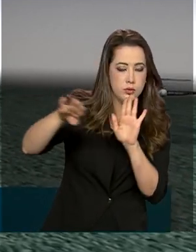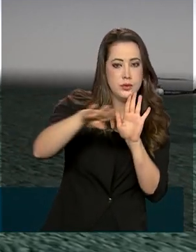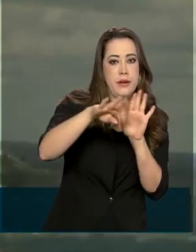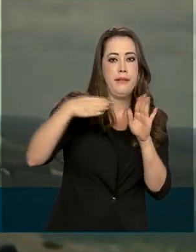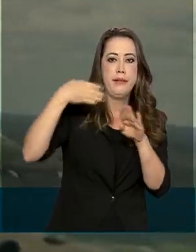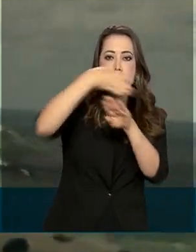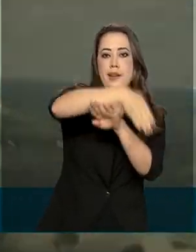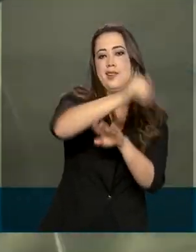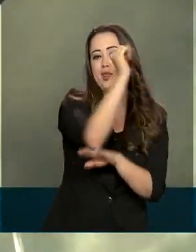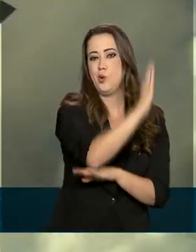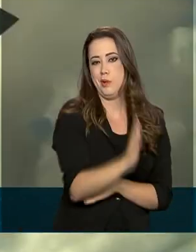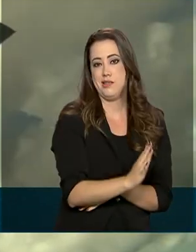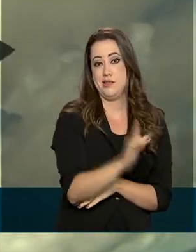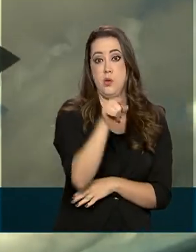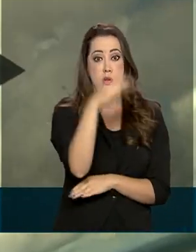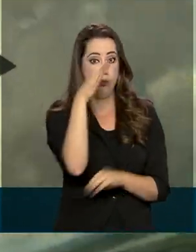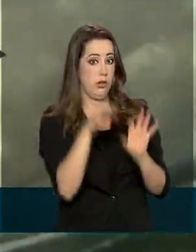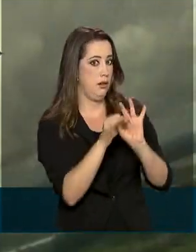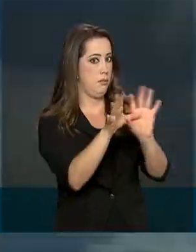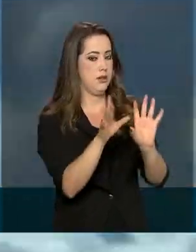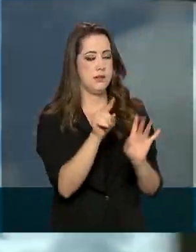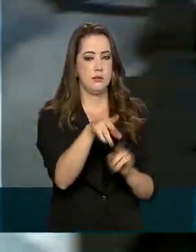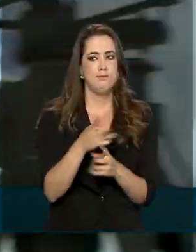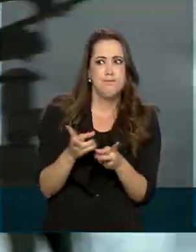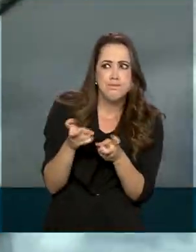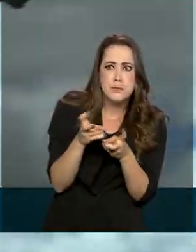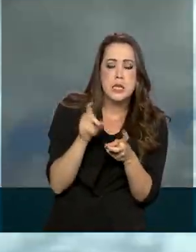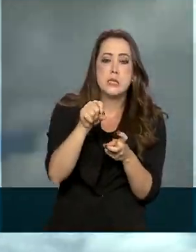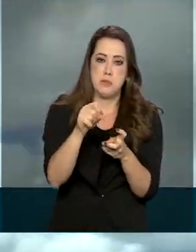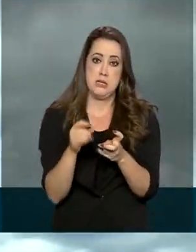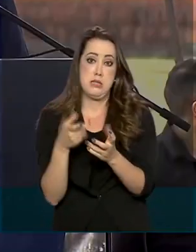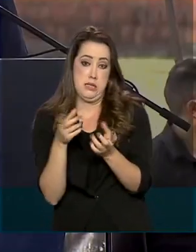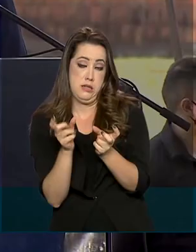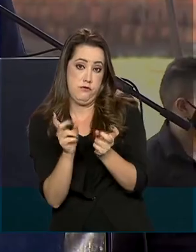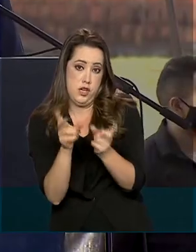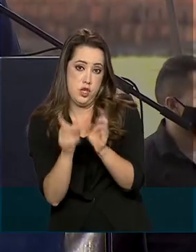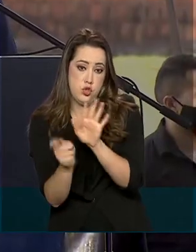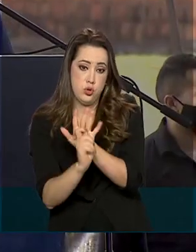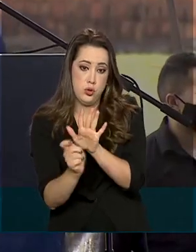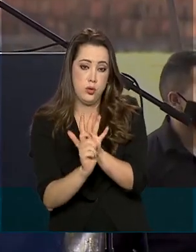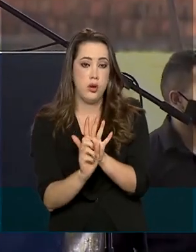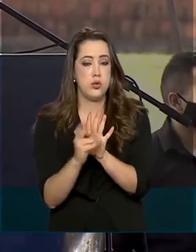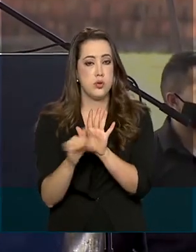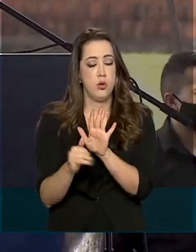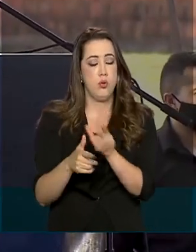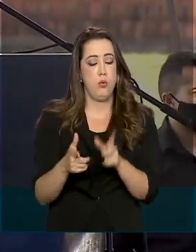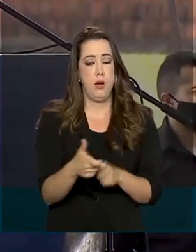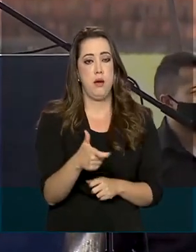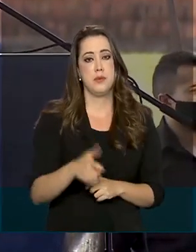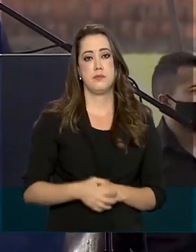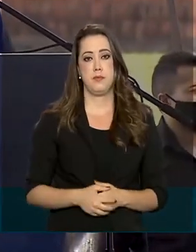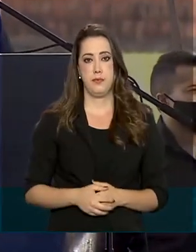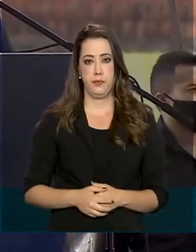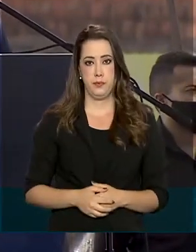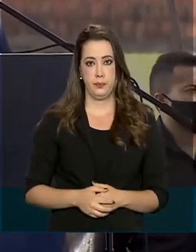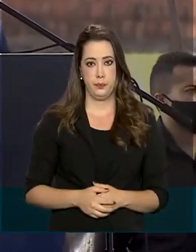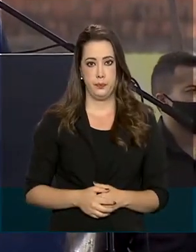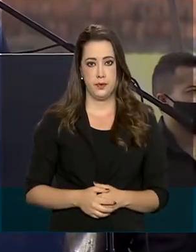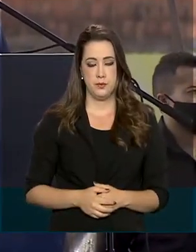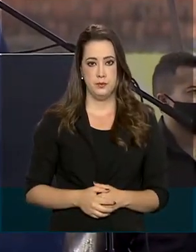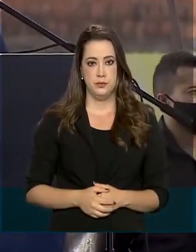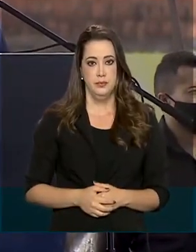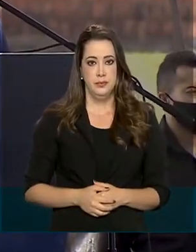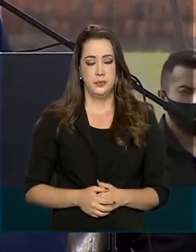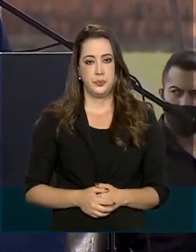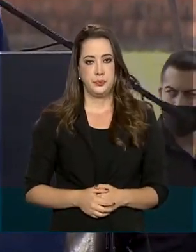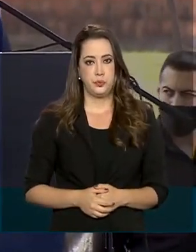preocupação do governo federal é o tráfico de drogas e de armas. O que estamos inaugurando aqui ajudará muito a